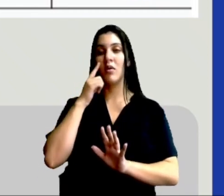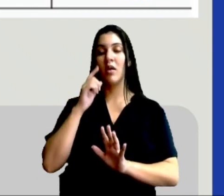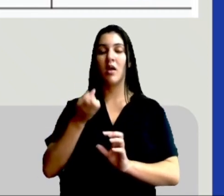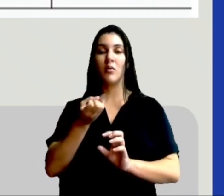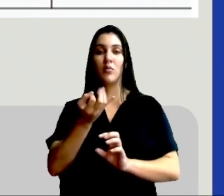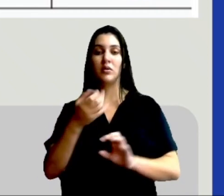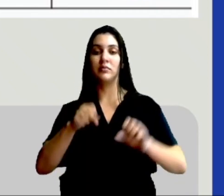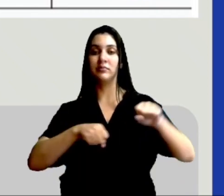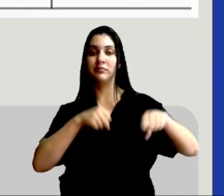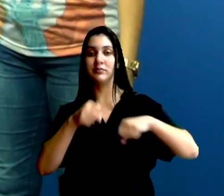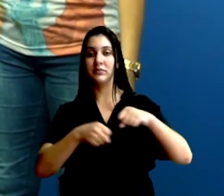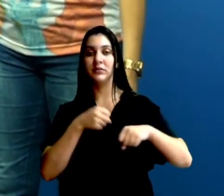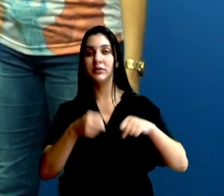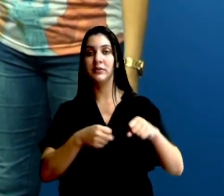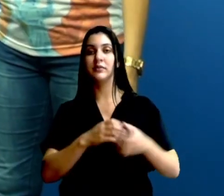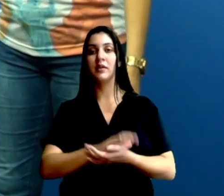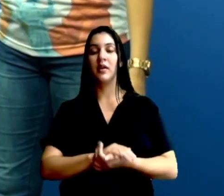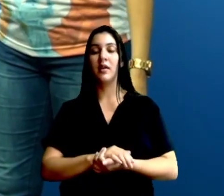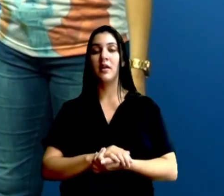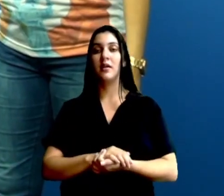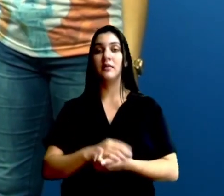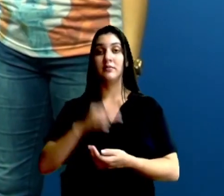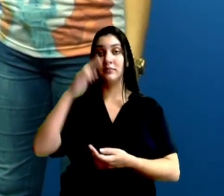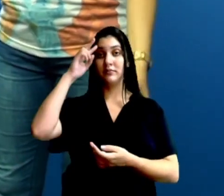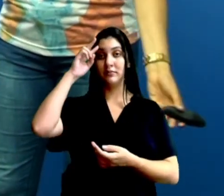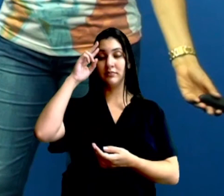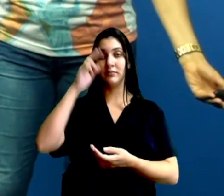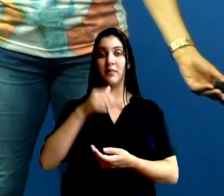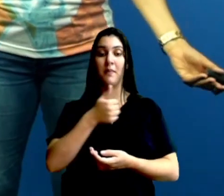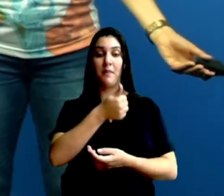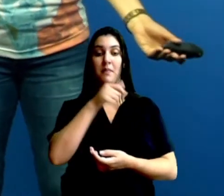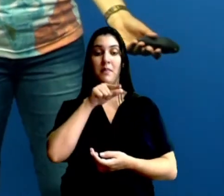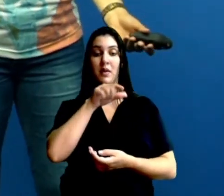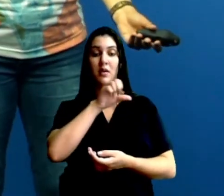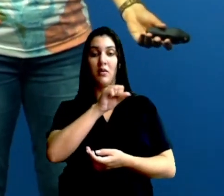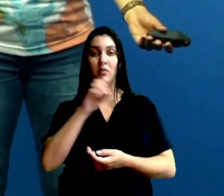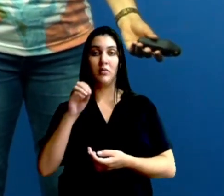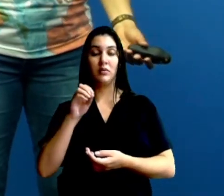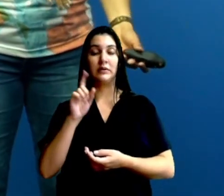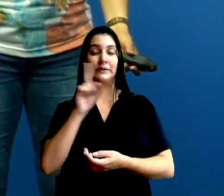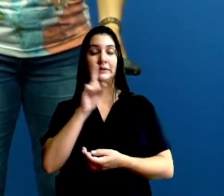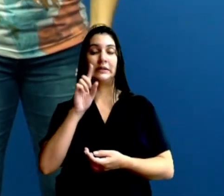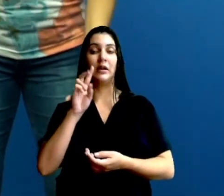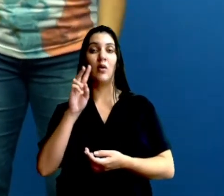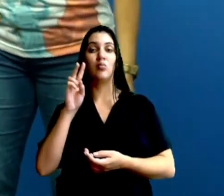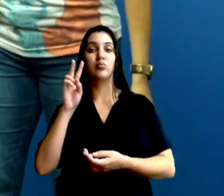a quantidade de motocicletas aqui na segunda-feira, 1.800.